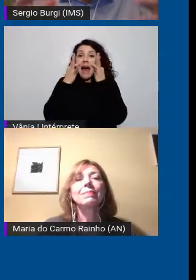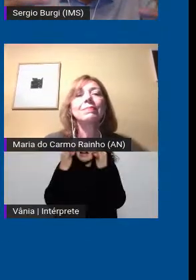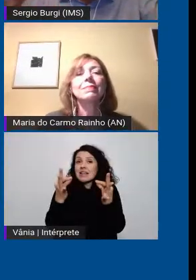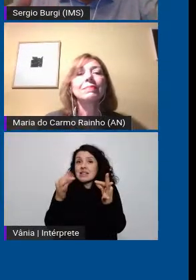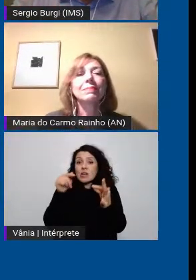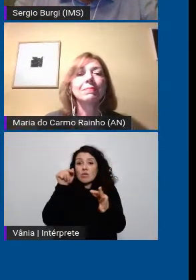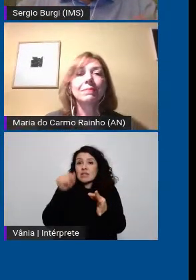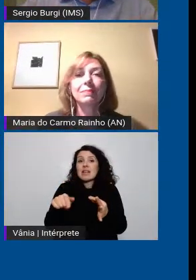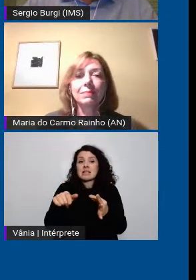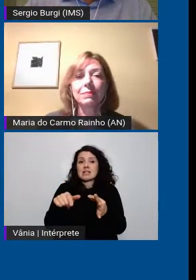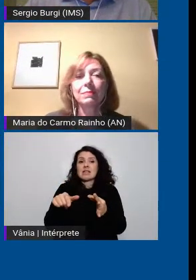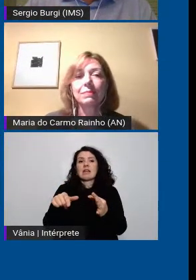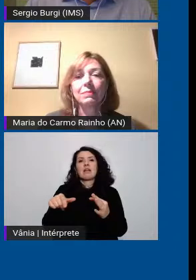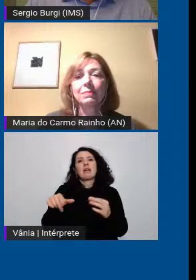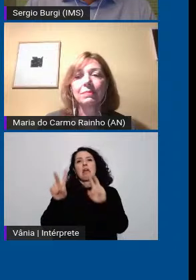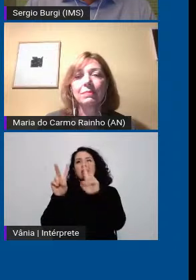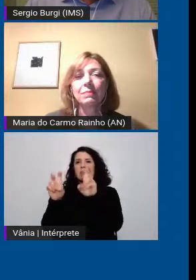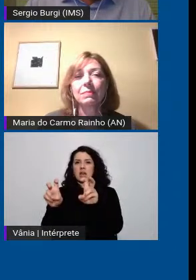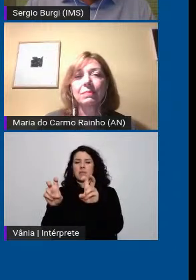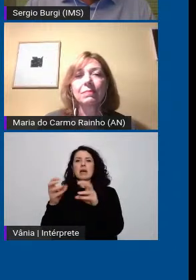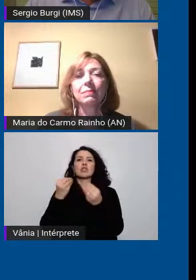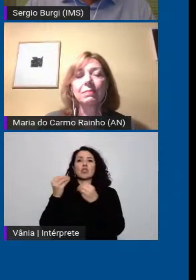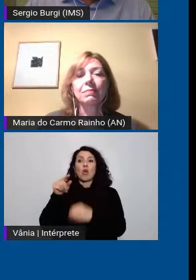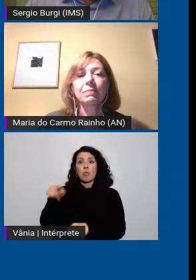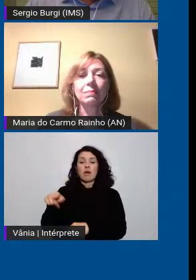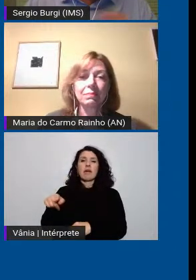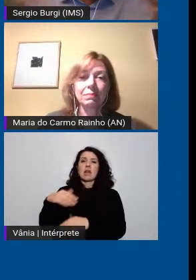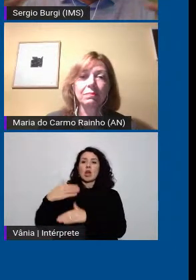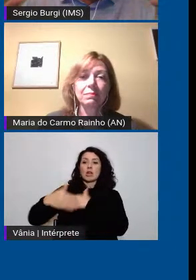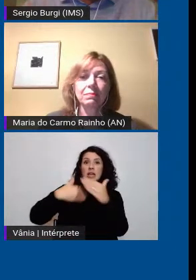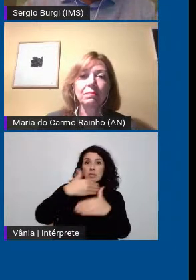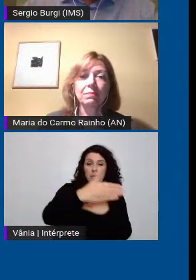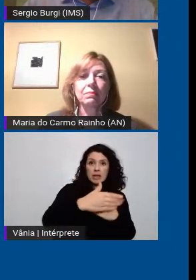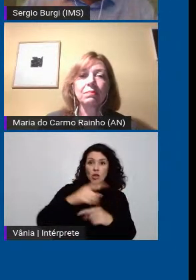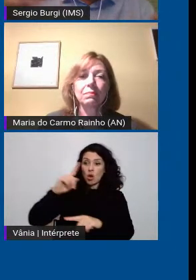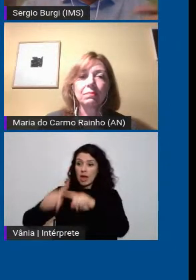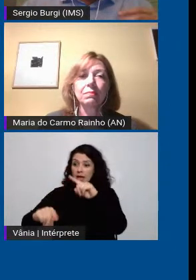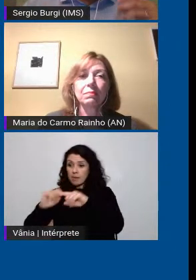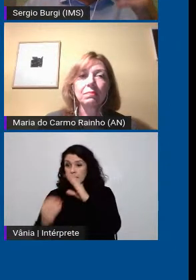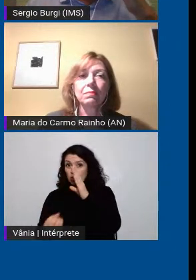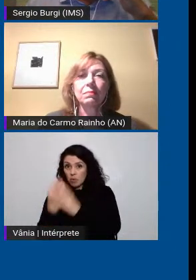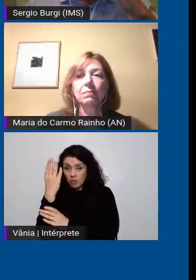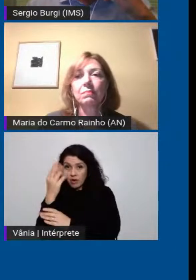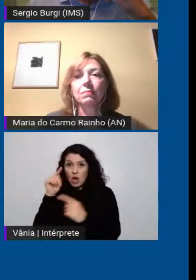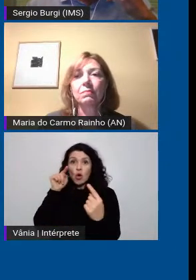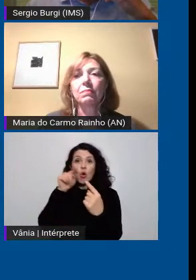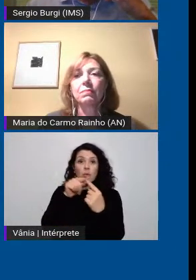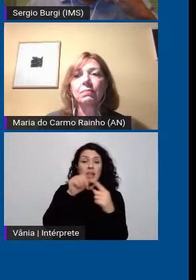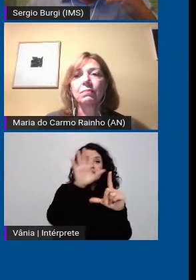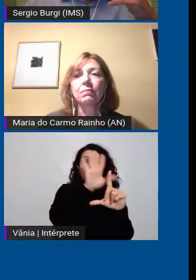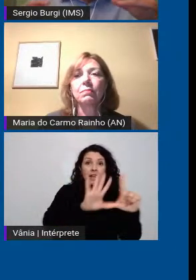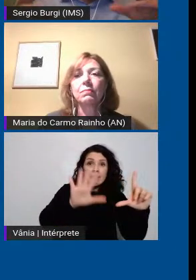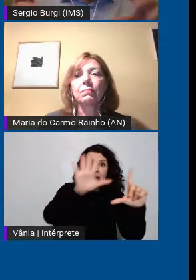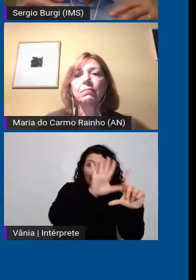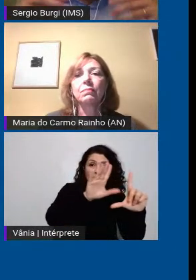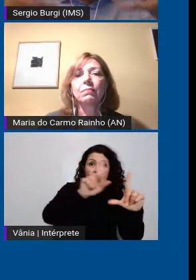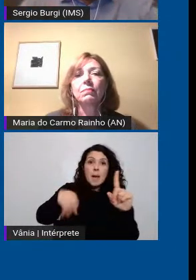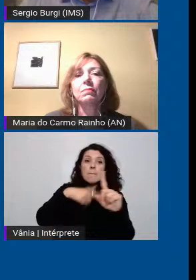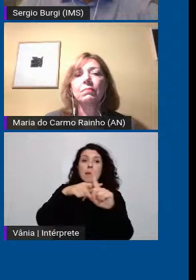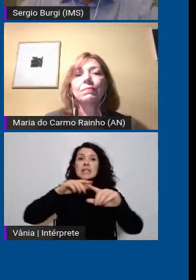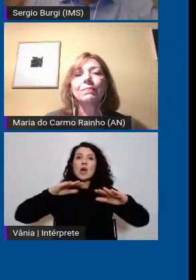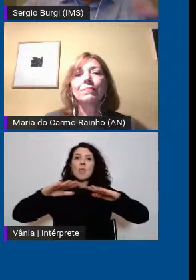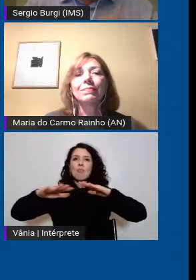dessa atitude em relação ao desenvolvimento de um equipamento que combina fotografia, imagem e movimento, né, e